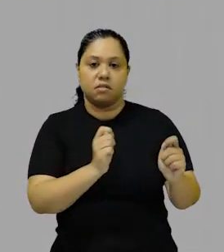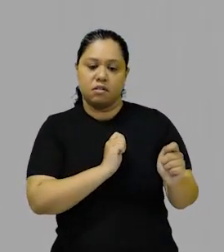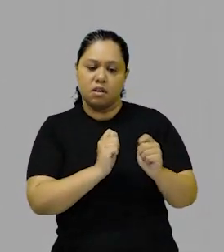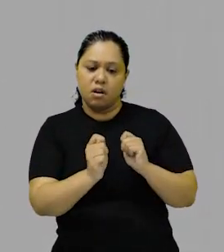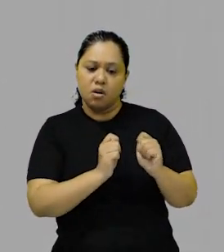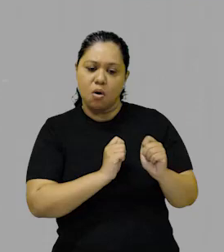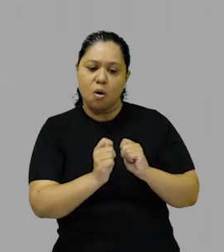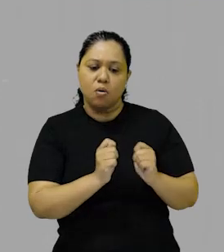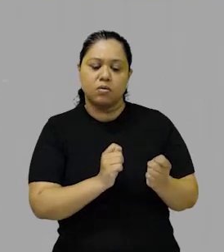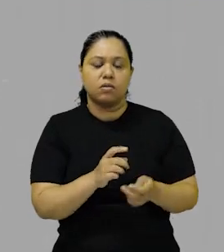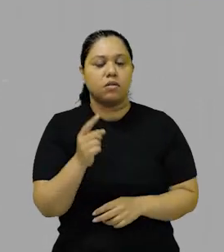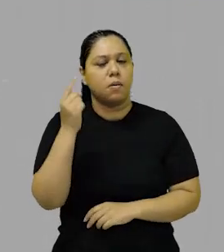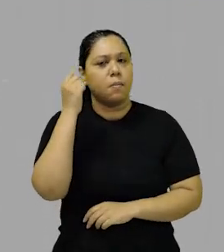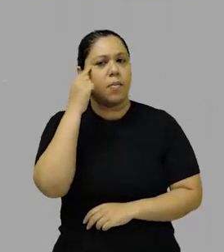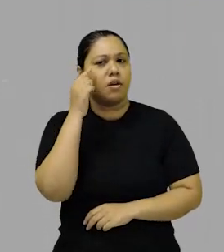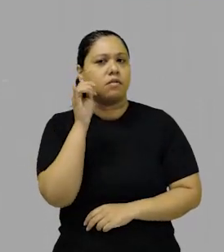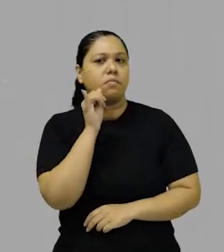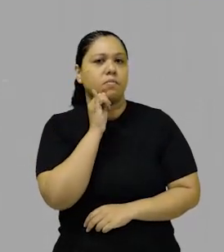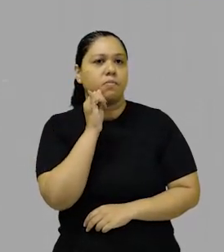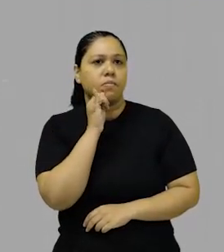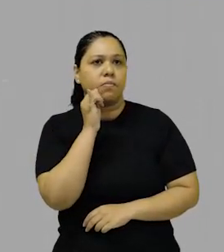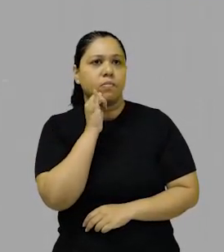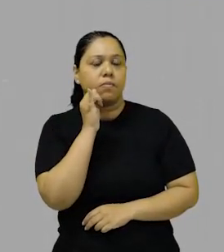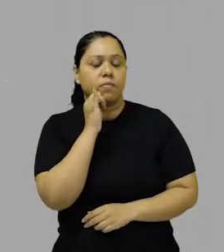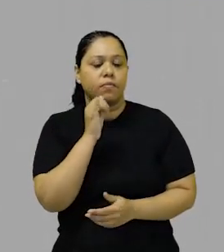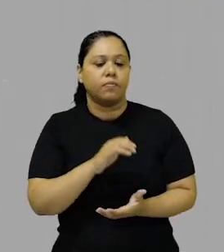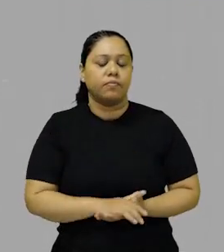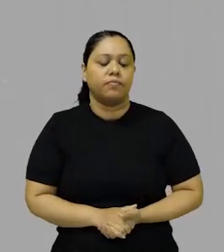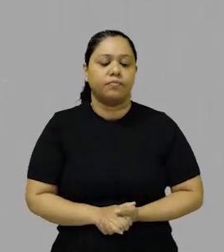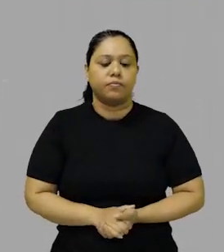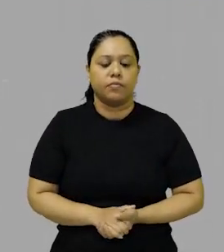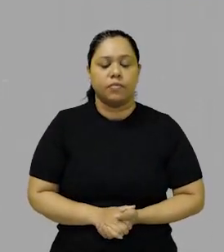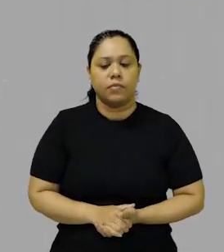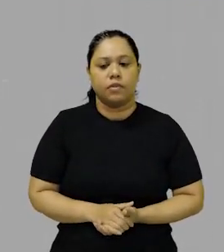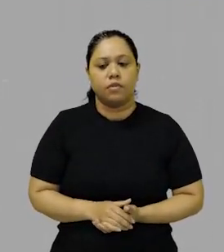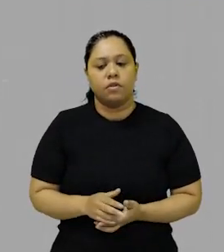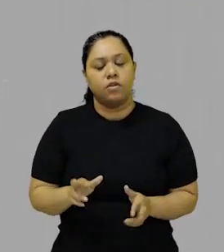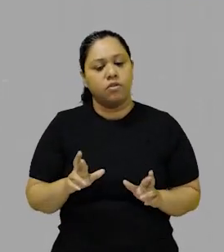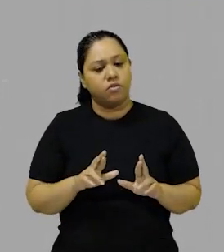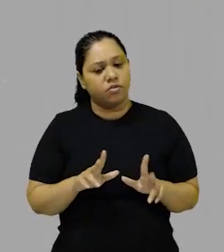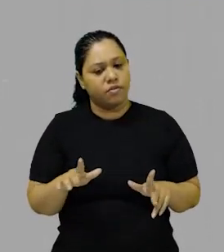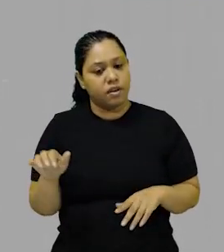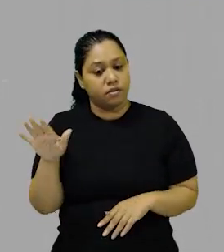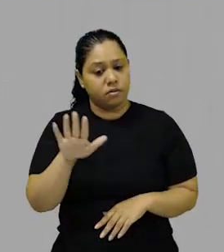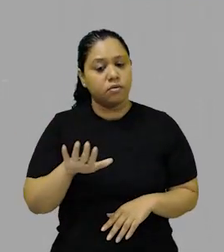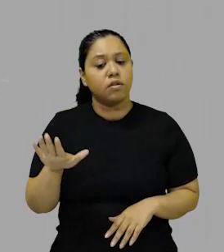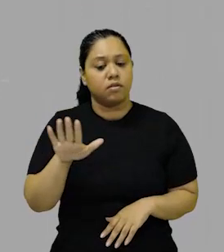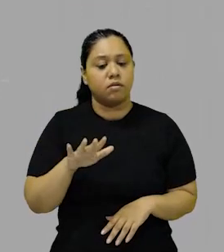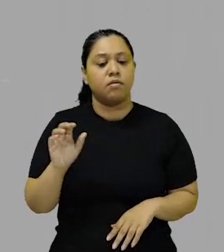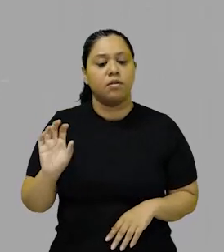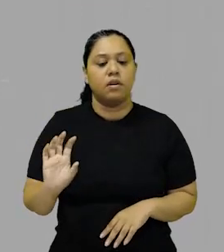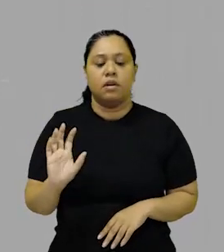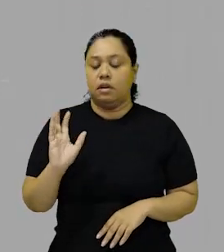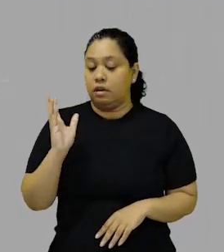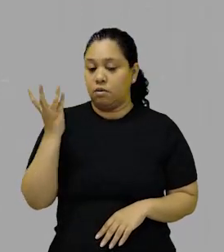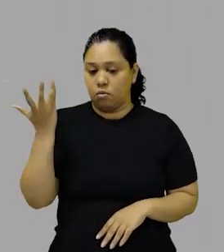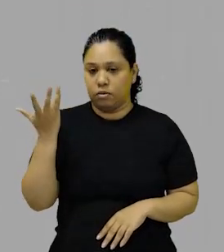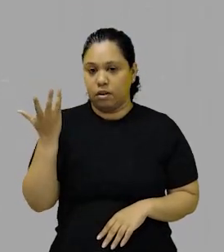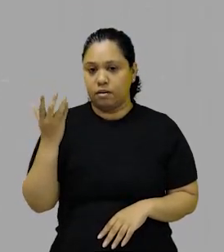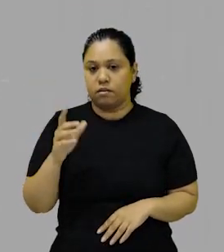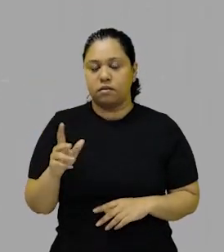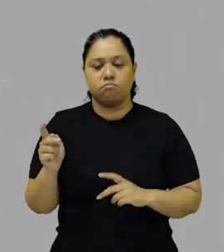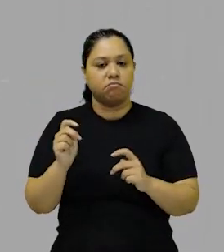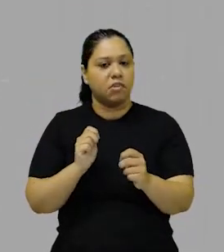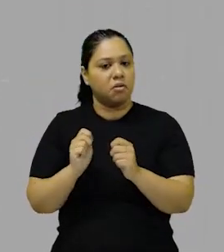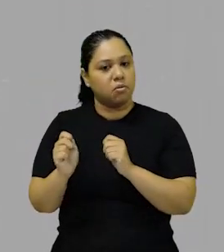Tá? Então, quando se pensa, por exemplo, em várias situações que afetam o nosso dia a dia, sob a perspectiva da economia, por